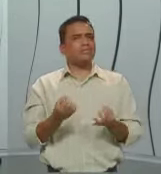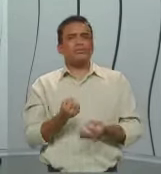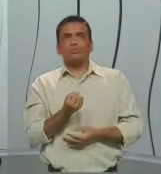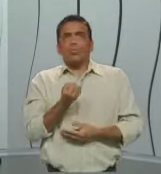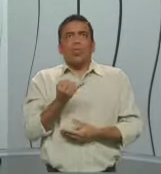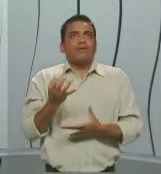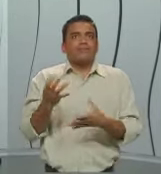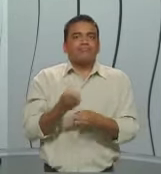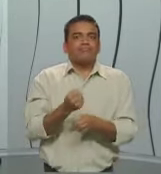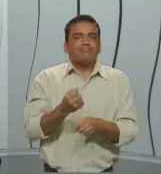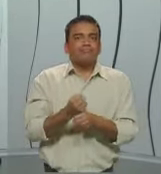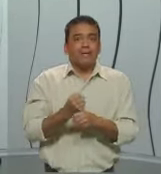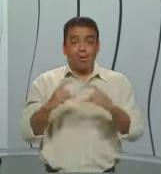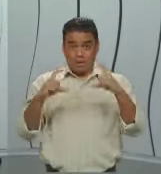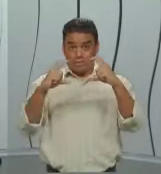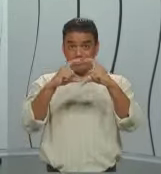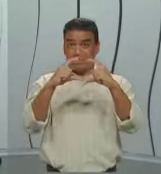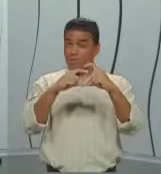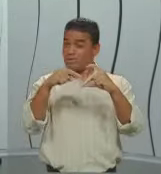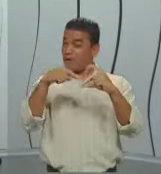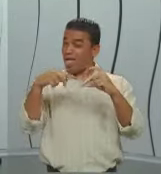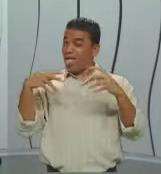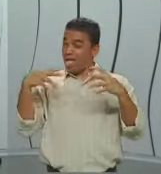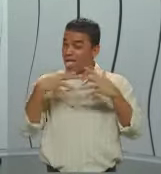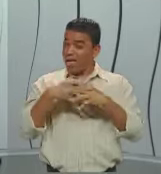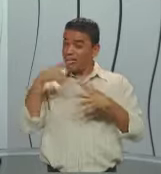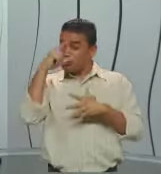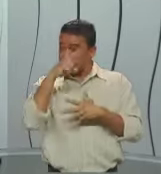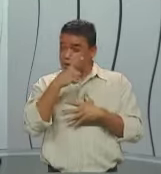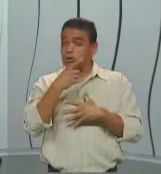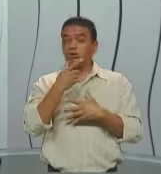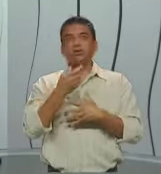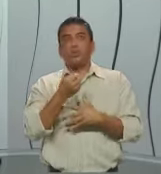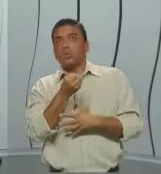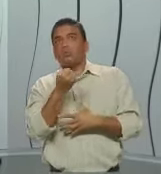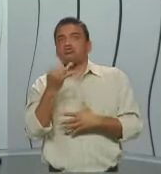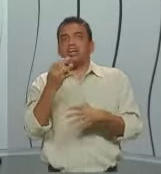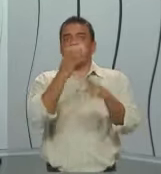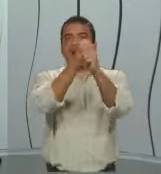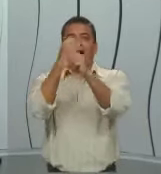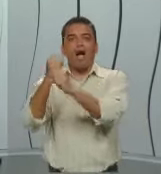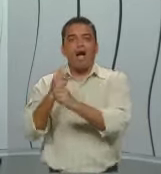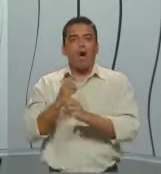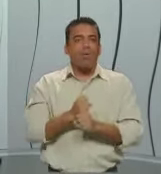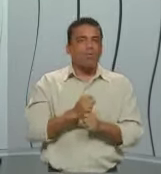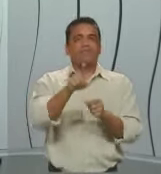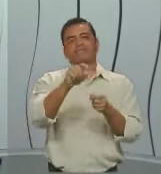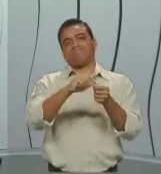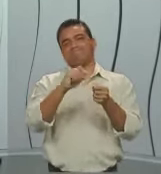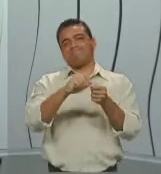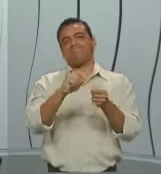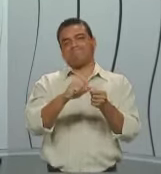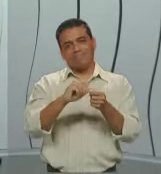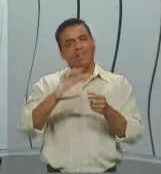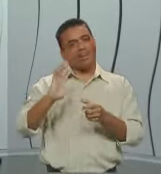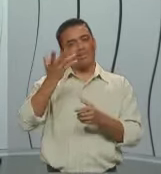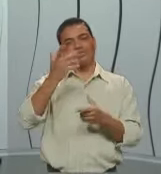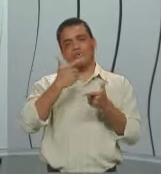mas em circuitos mais complexos a dinâmica é a mesma. O que vai mudar às vezes é a quantidade de cálculos que você vai ter que fazer para poder resolver o